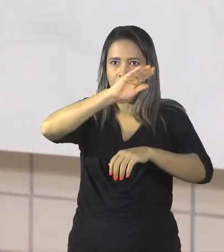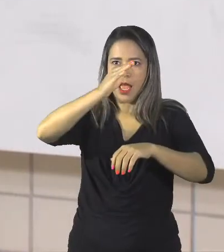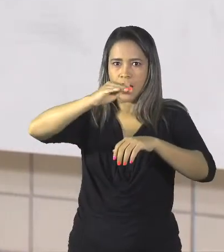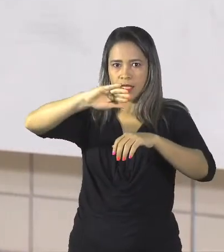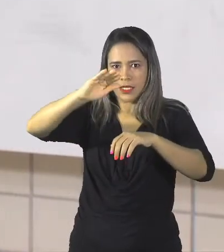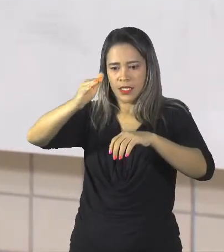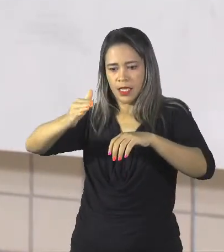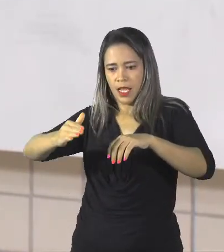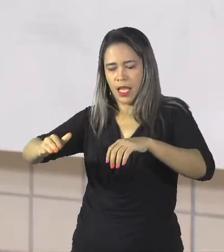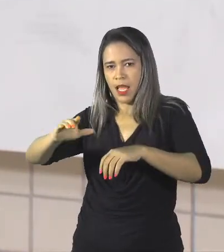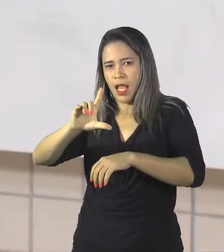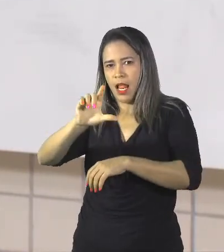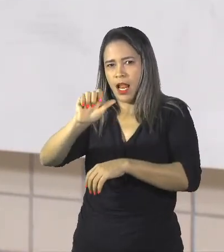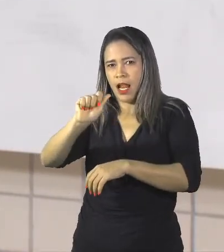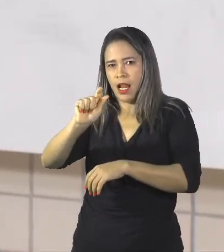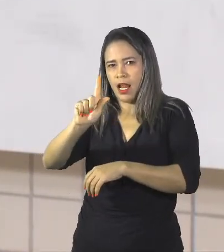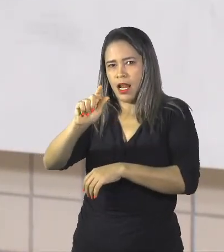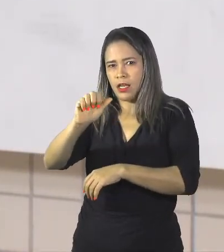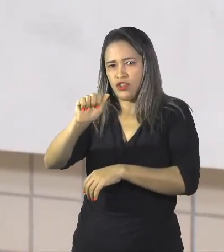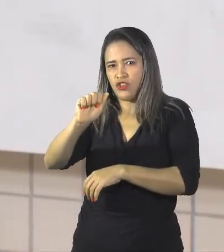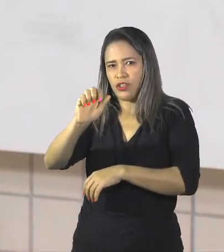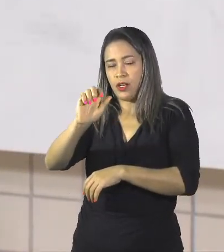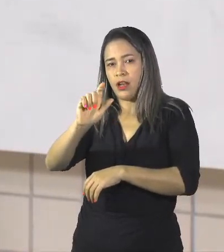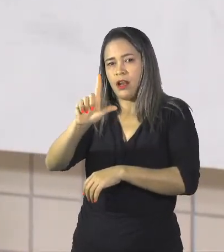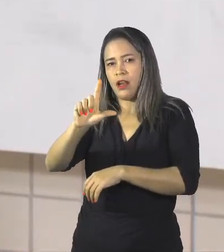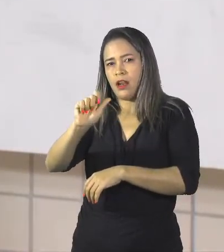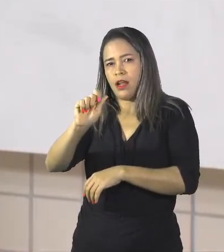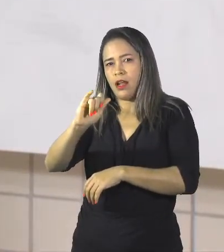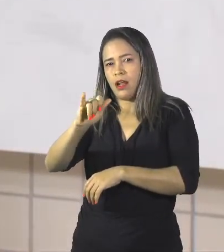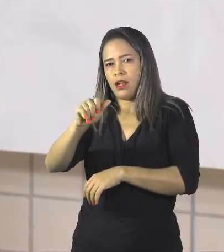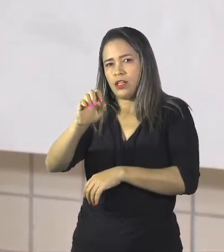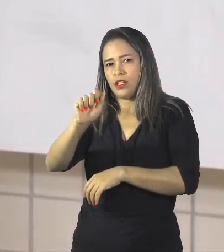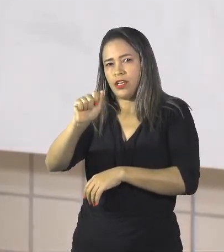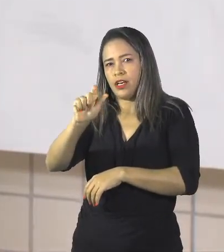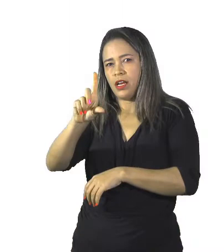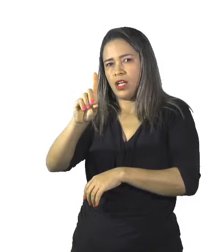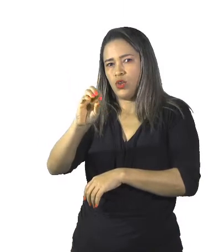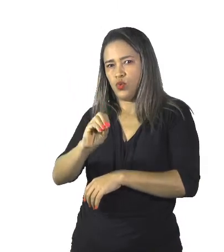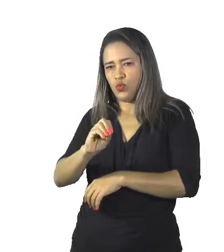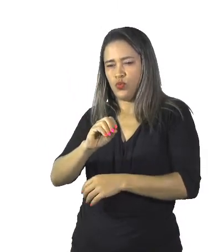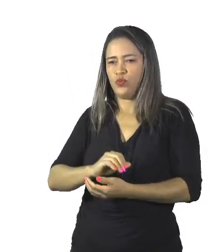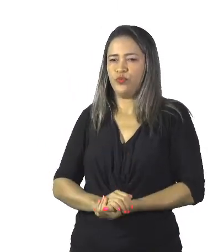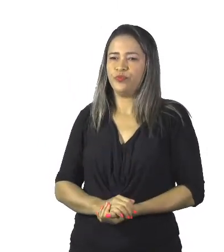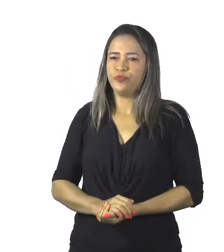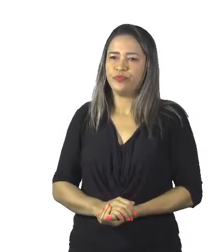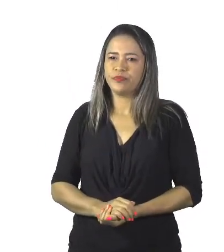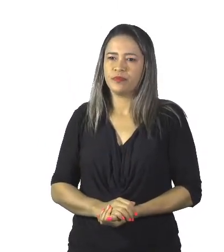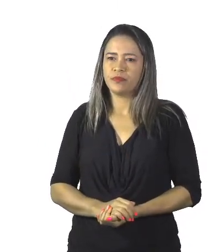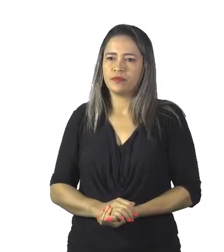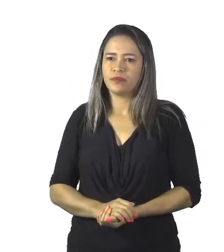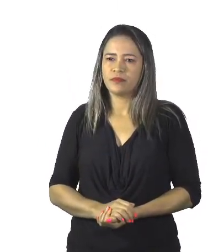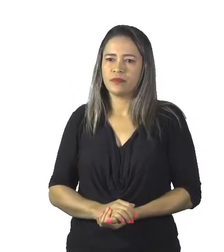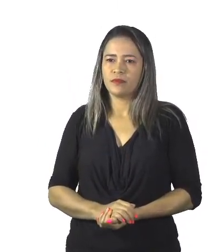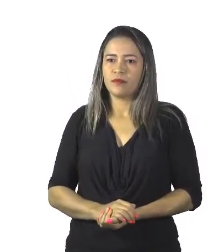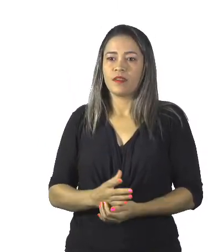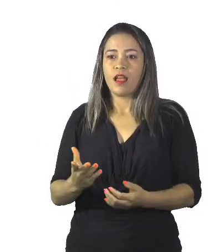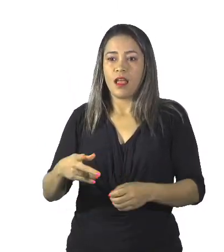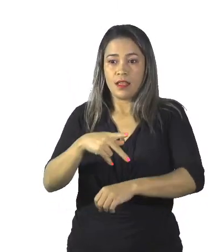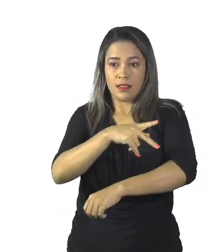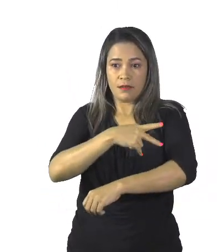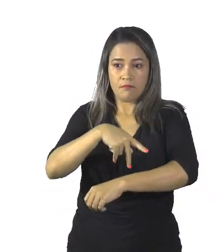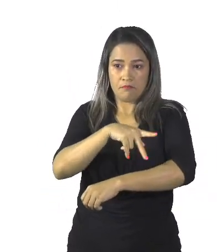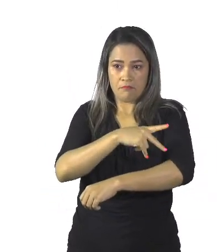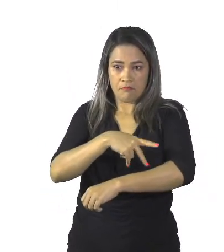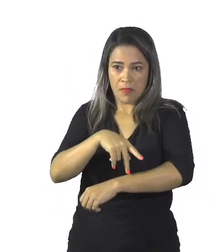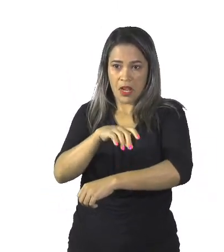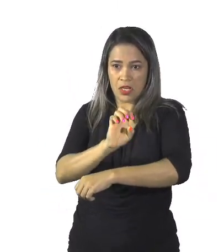Lajeado, incêndios que acontecem ano após ano na Serra do Lajeado. O Parque Estadual do Lajeado